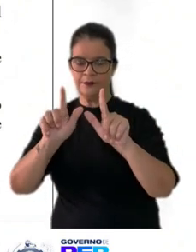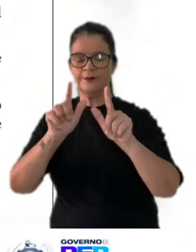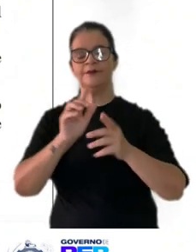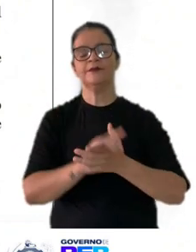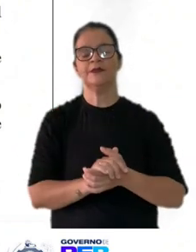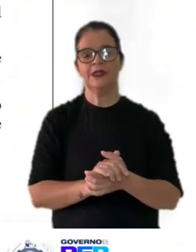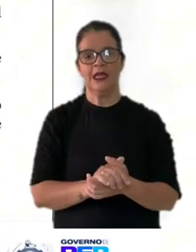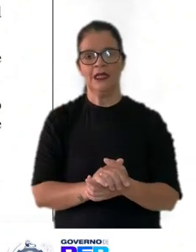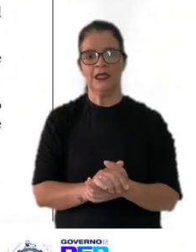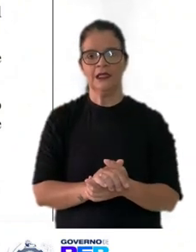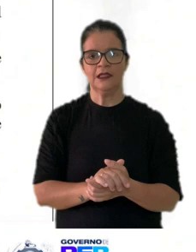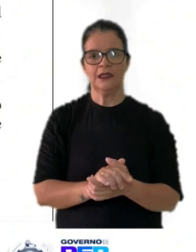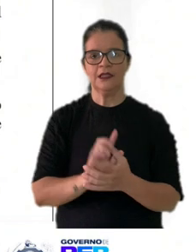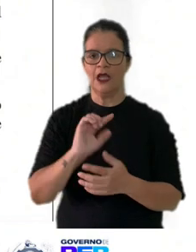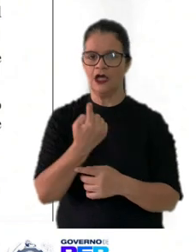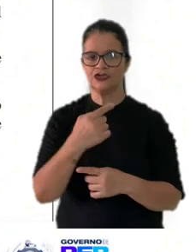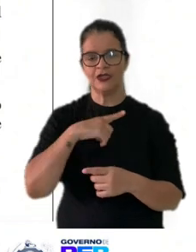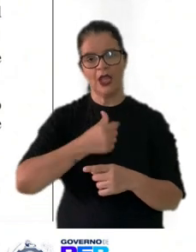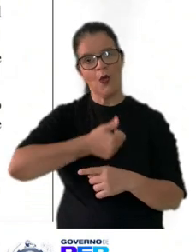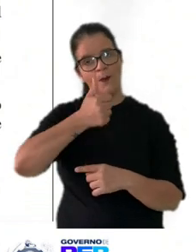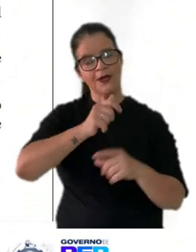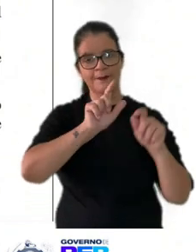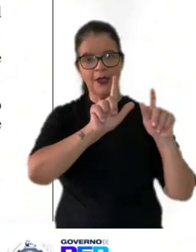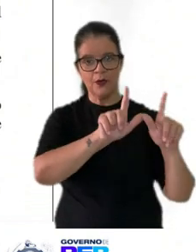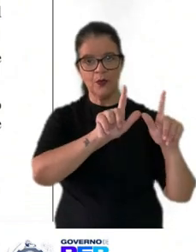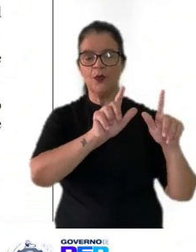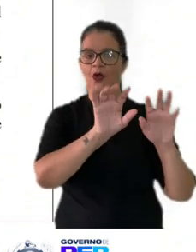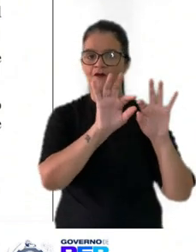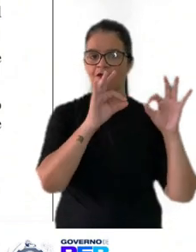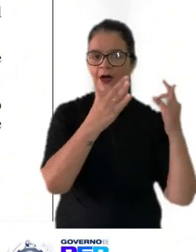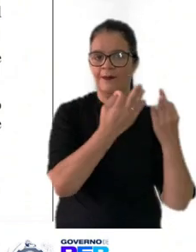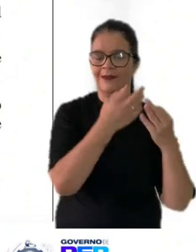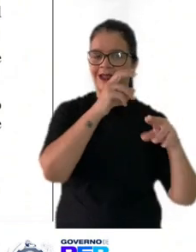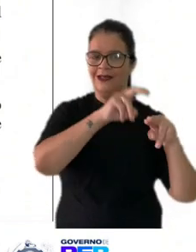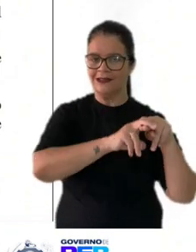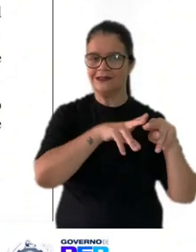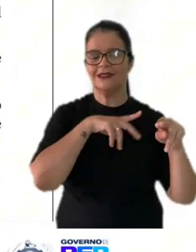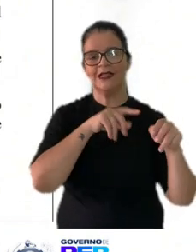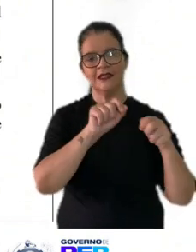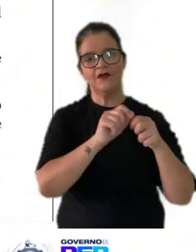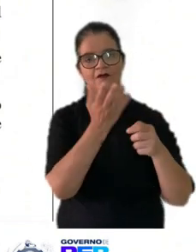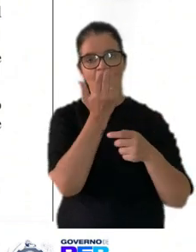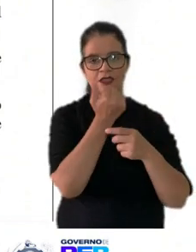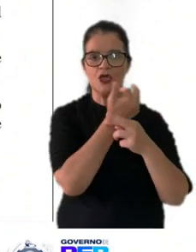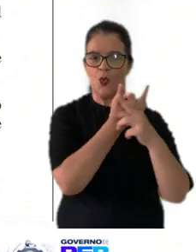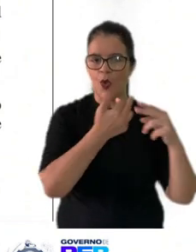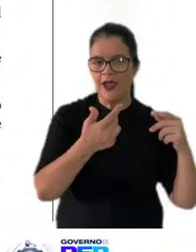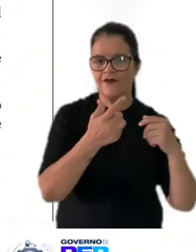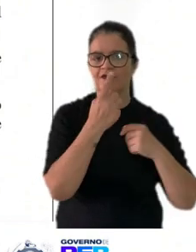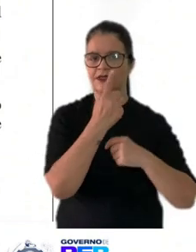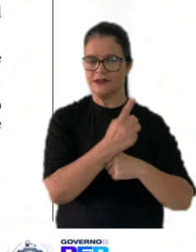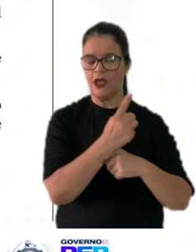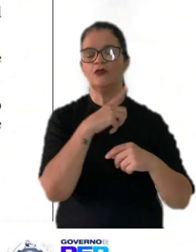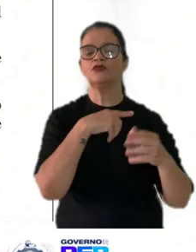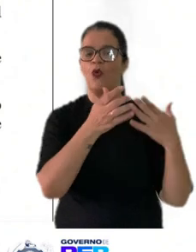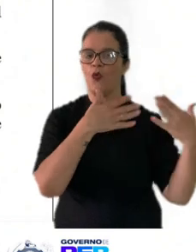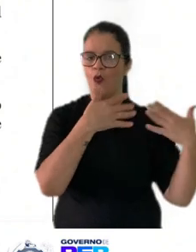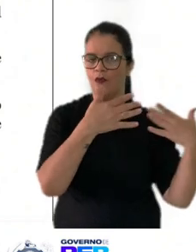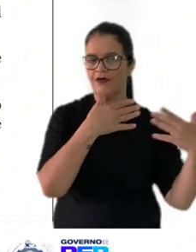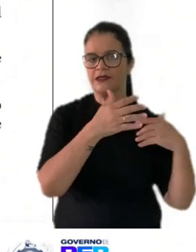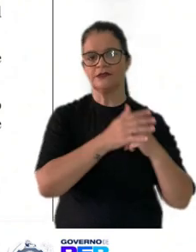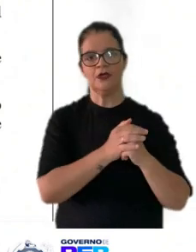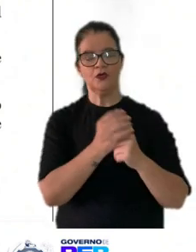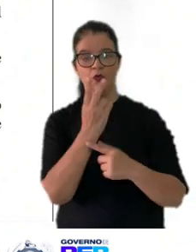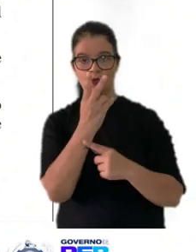o primeiro quadrinho uma família sentada fazendo uma refeição estão conversando aí no segundo